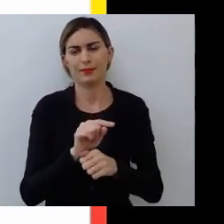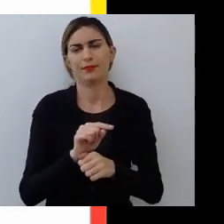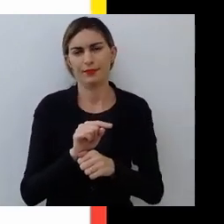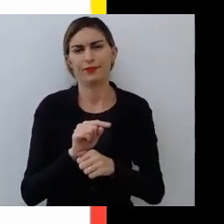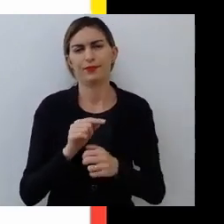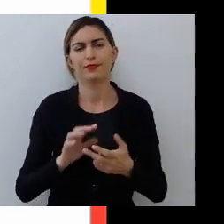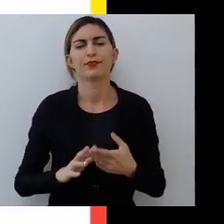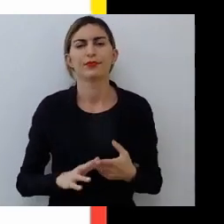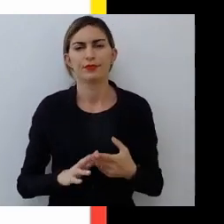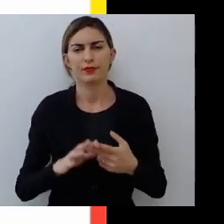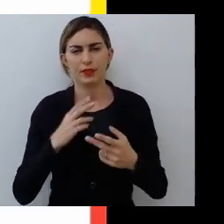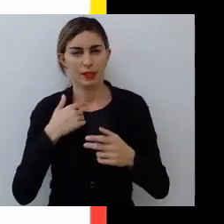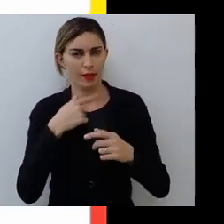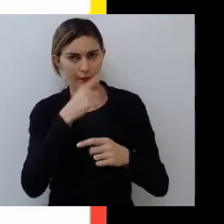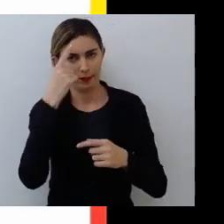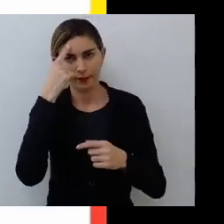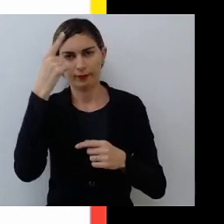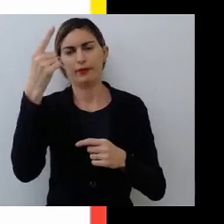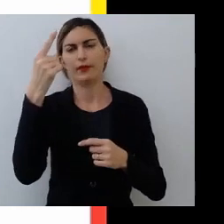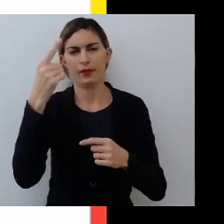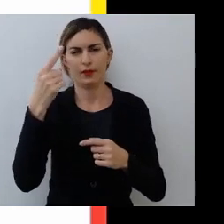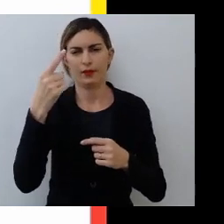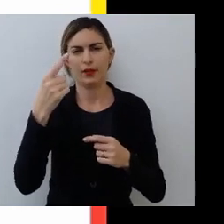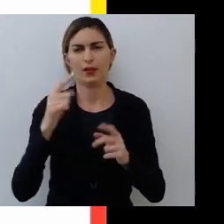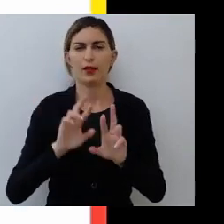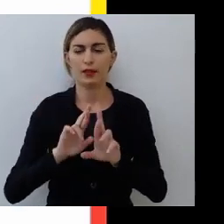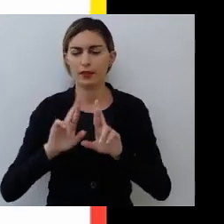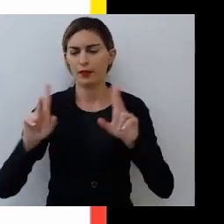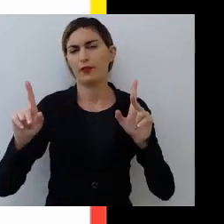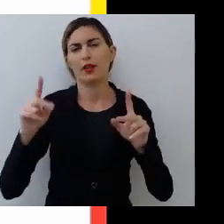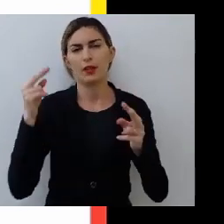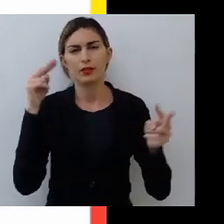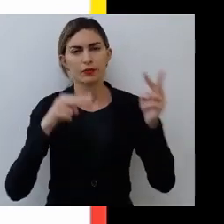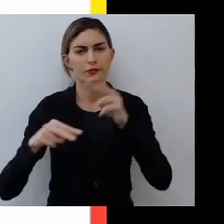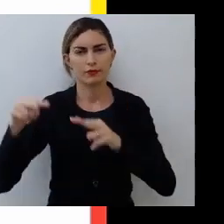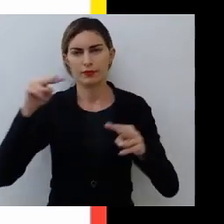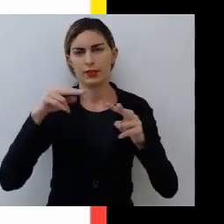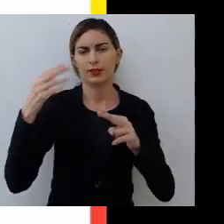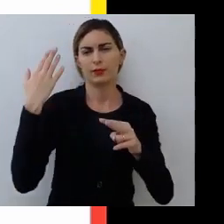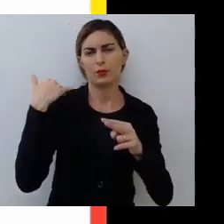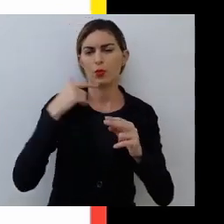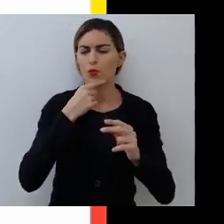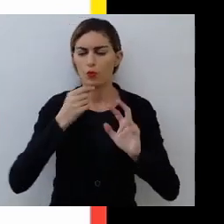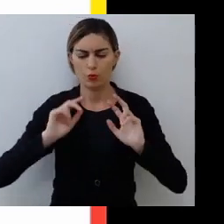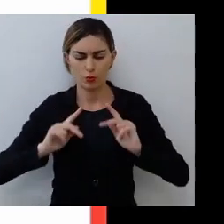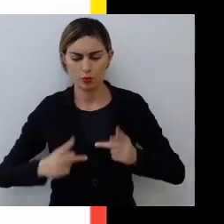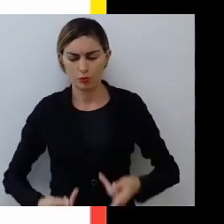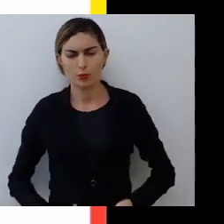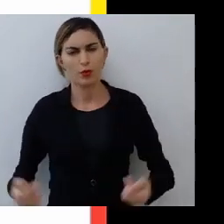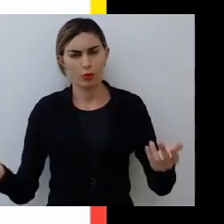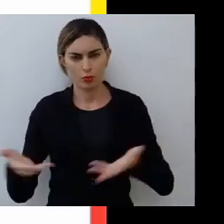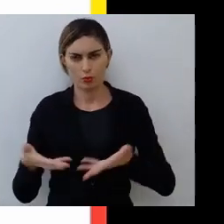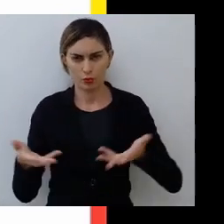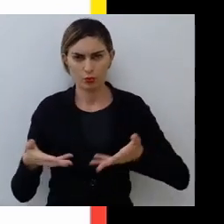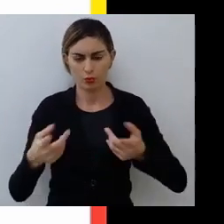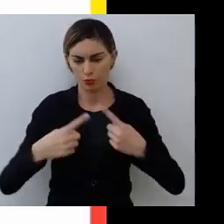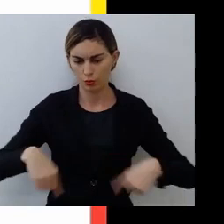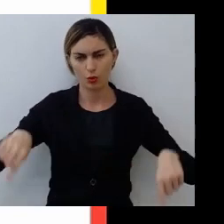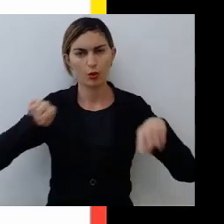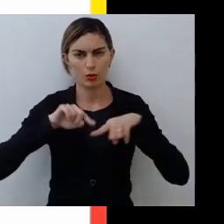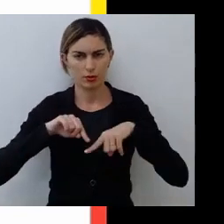sapiens sapiens. Essa ideia opõe-se àquela visão que sustenta que os seres humanos modernos, ou seja,